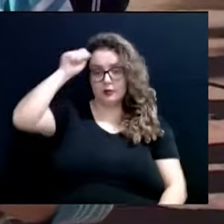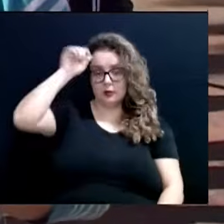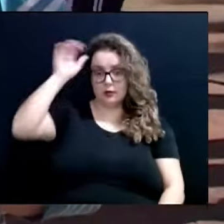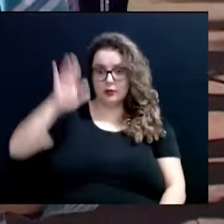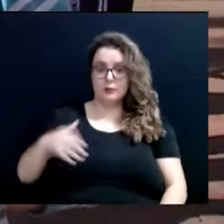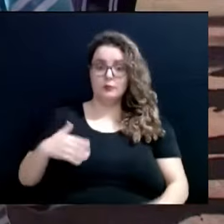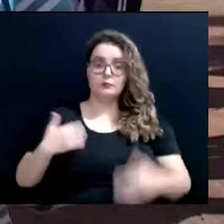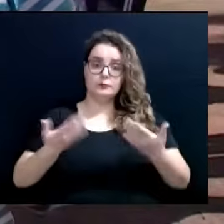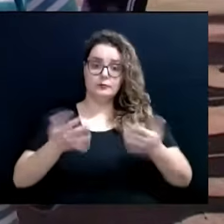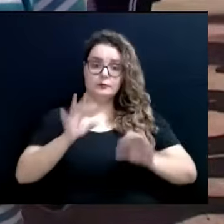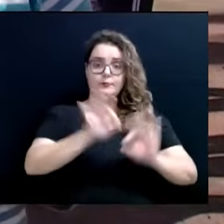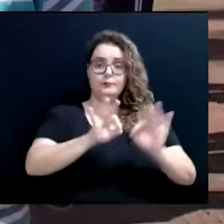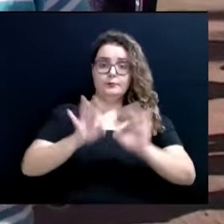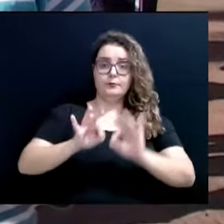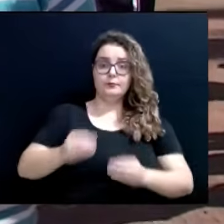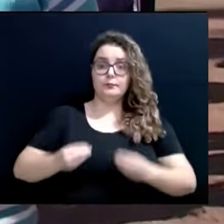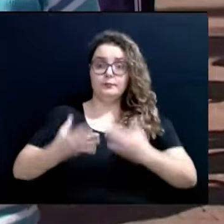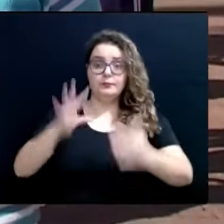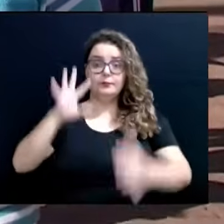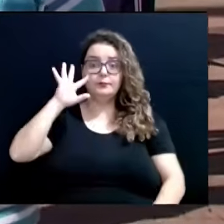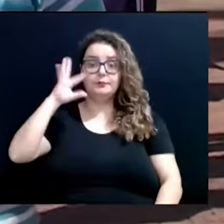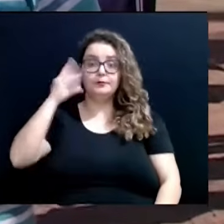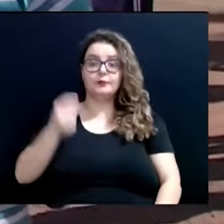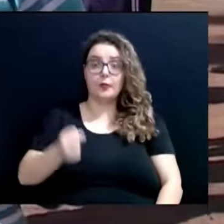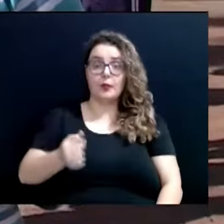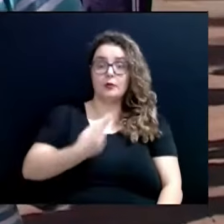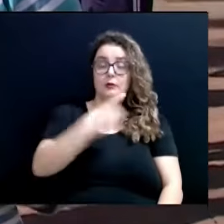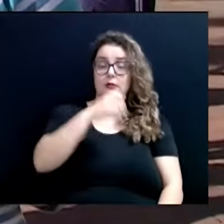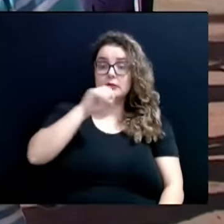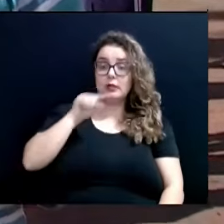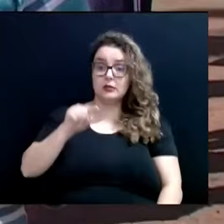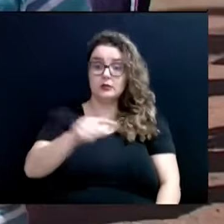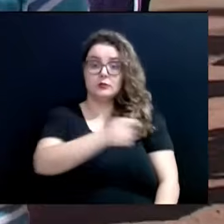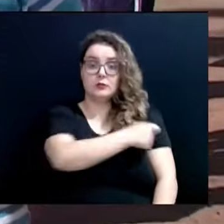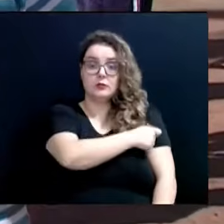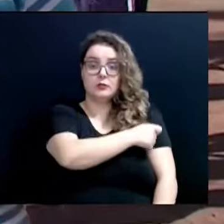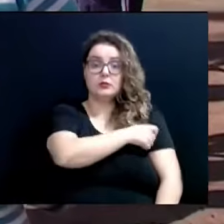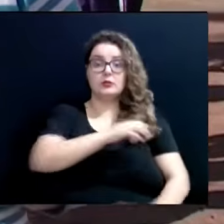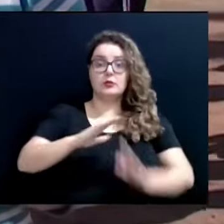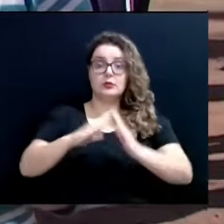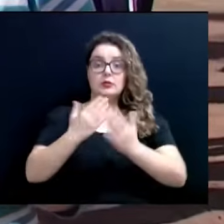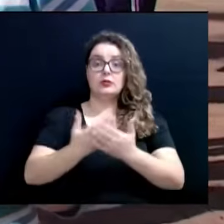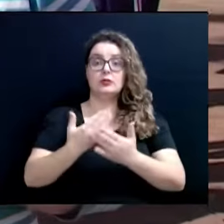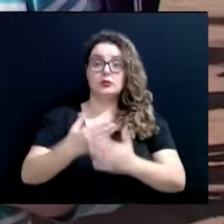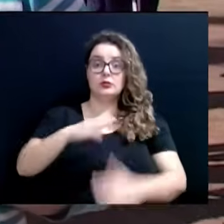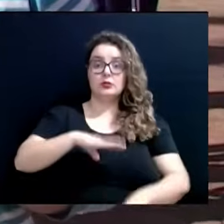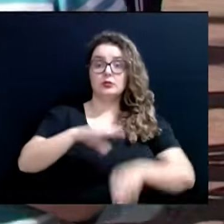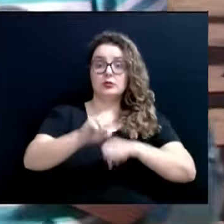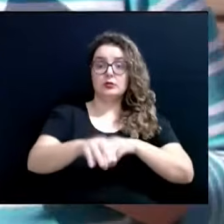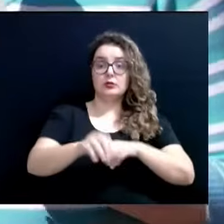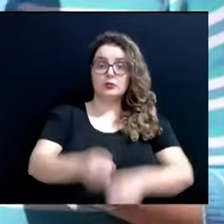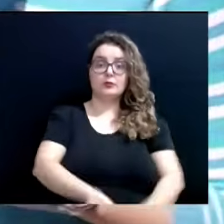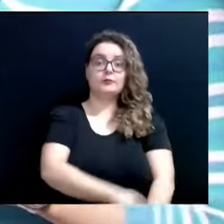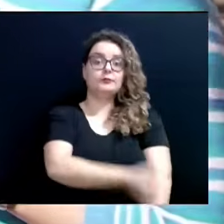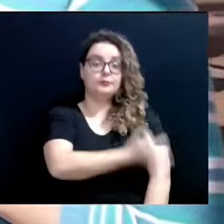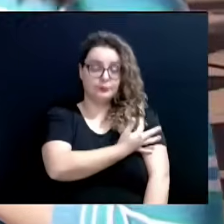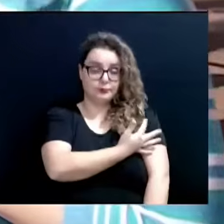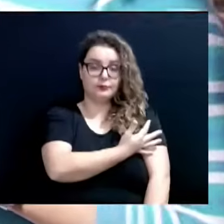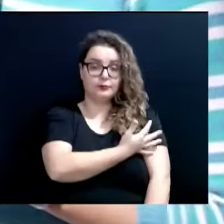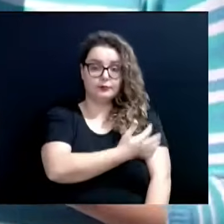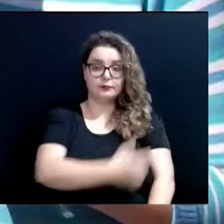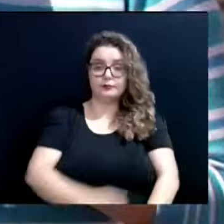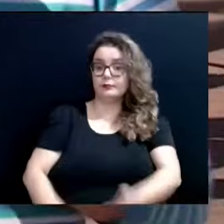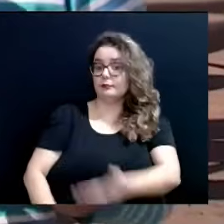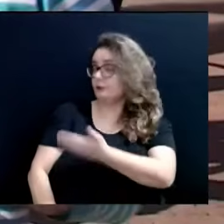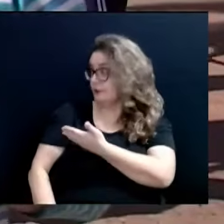levar conhecimento para quase 10 mil alunos das escolas municipais de ensino fundamental. Nesse ponto aqui, por